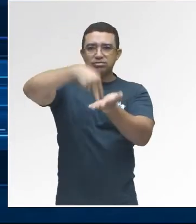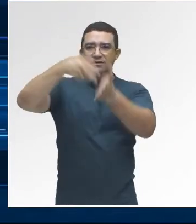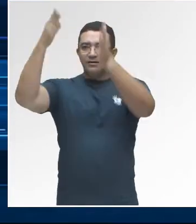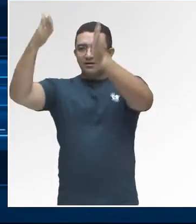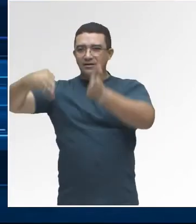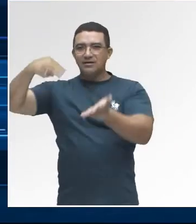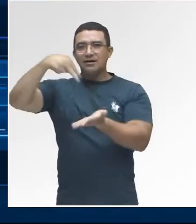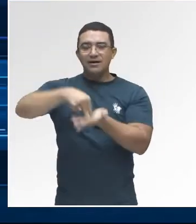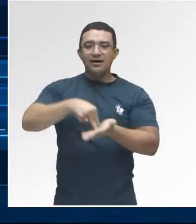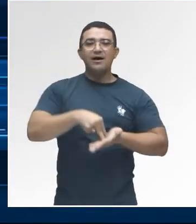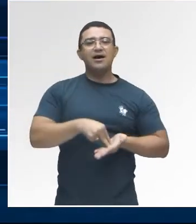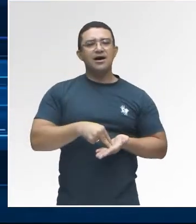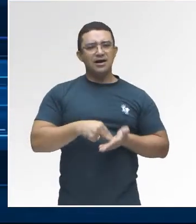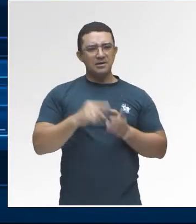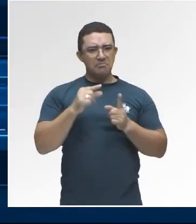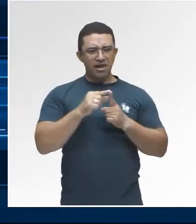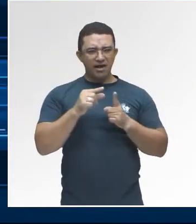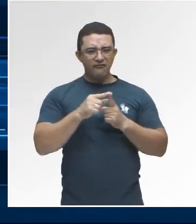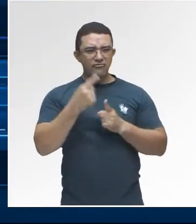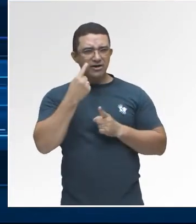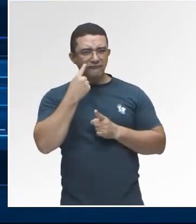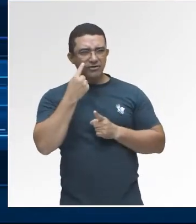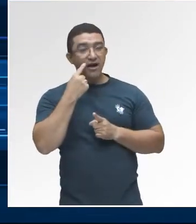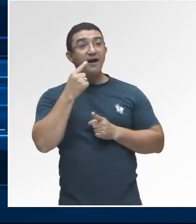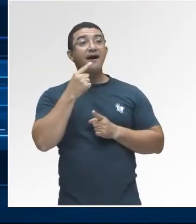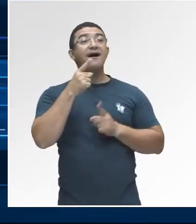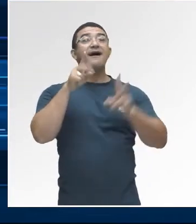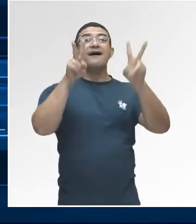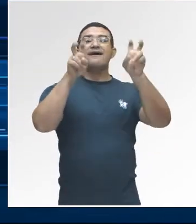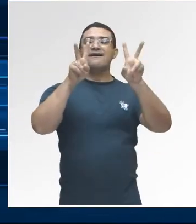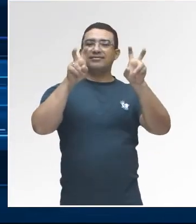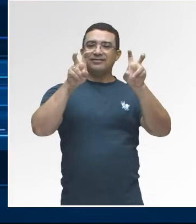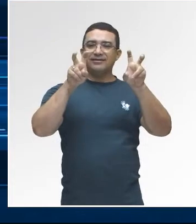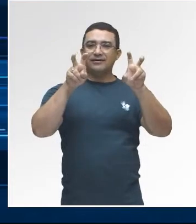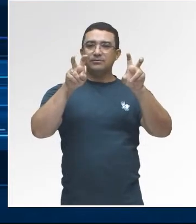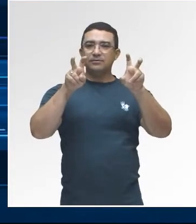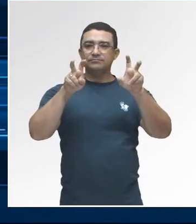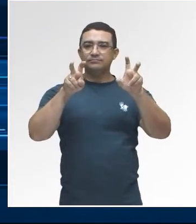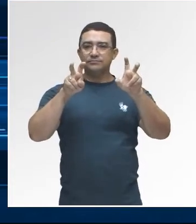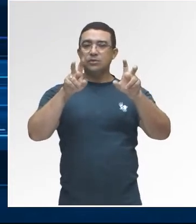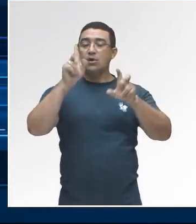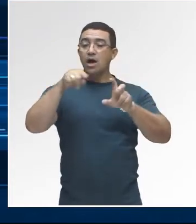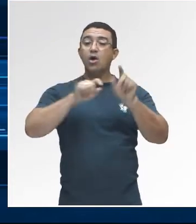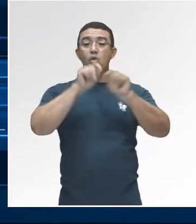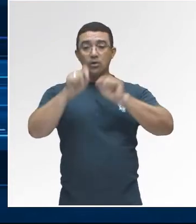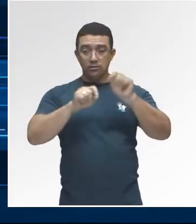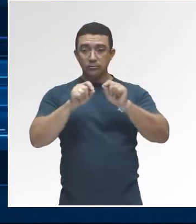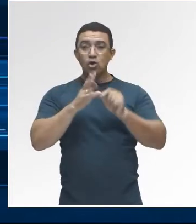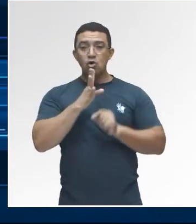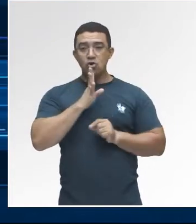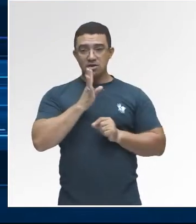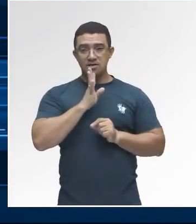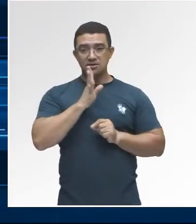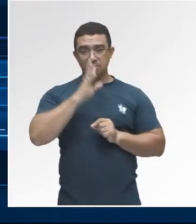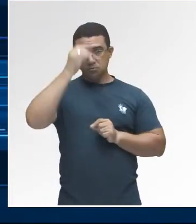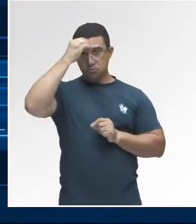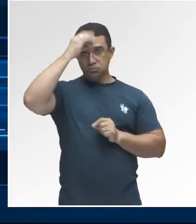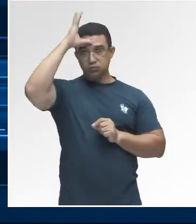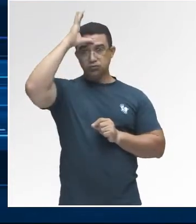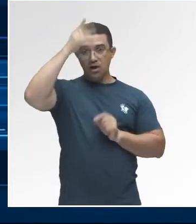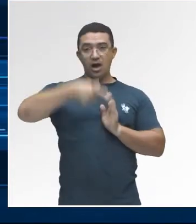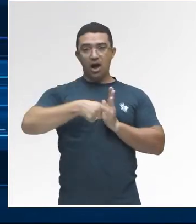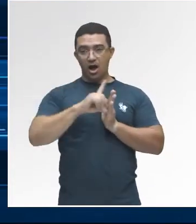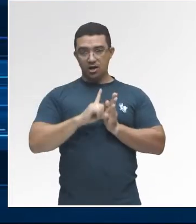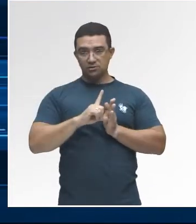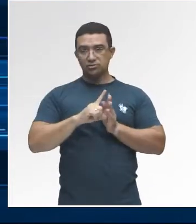cryogenic eu já vi em algum lugar e ela fala sobre isso, isso e isso. E o que é isso? É o seu prior knowledge, é o seu conhecimento prévio,